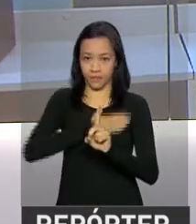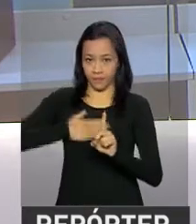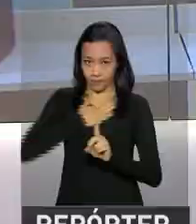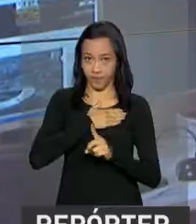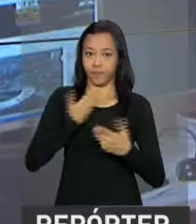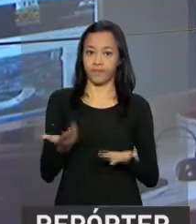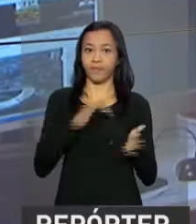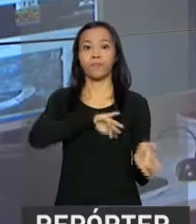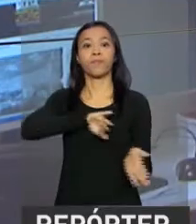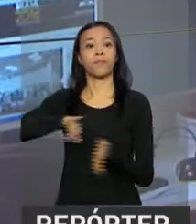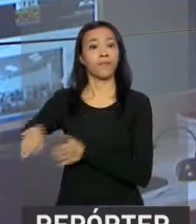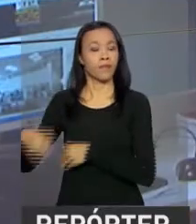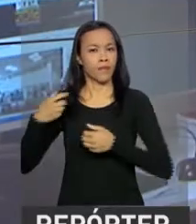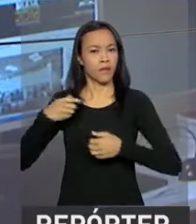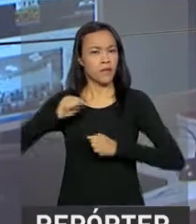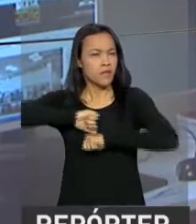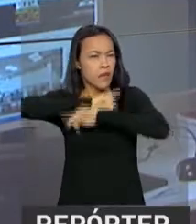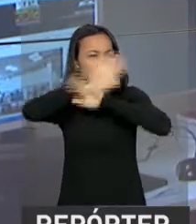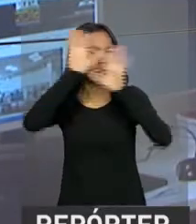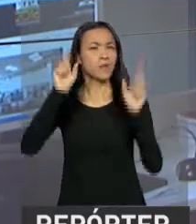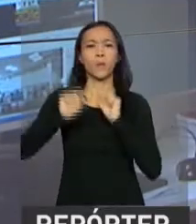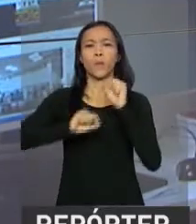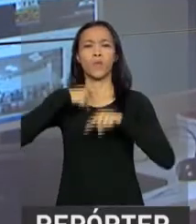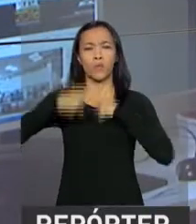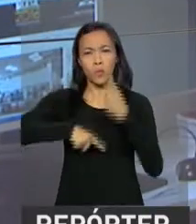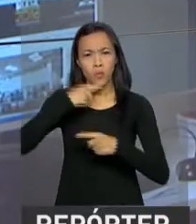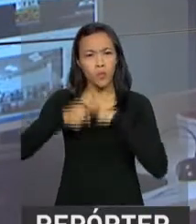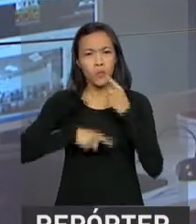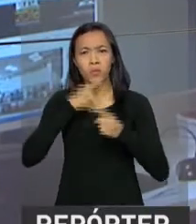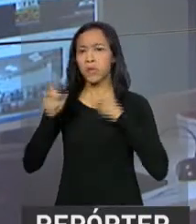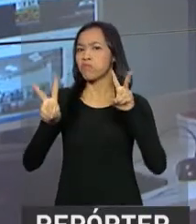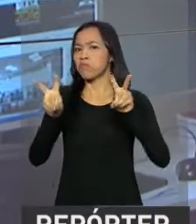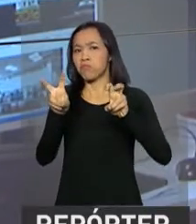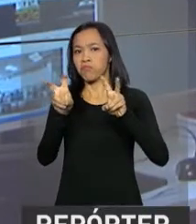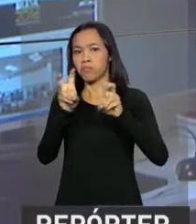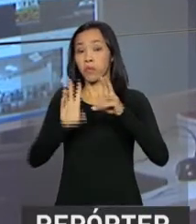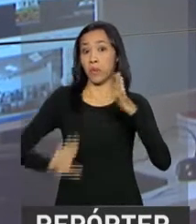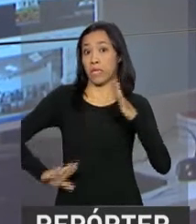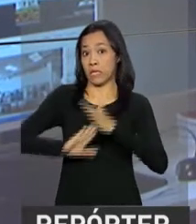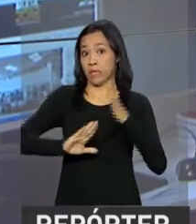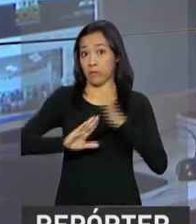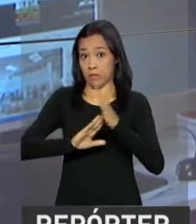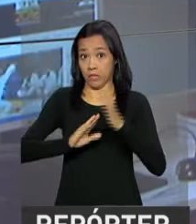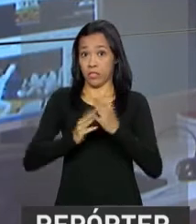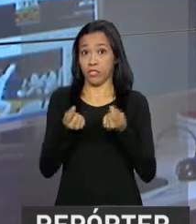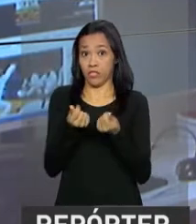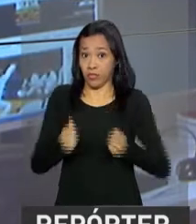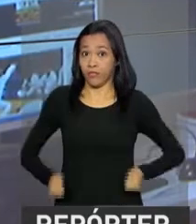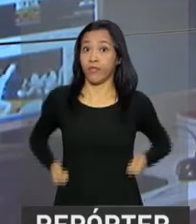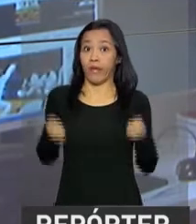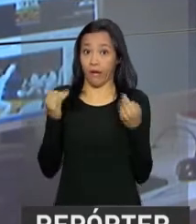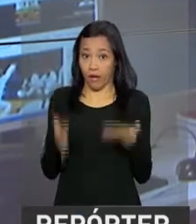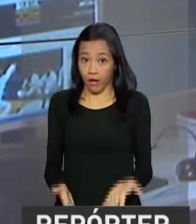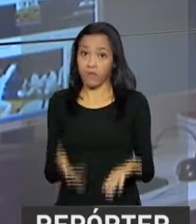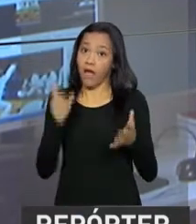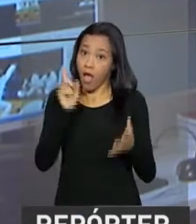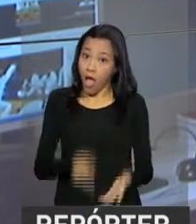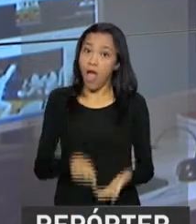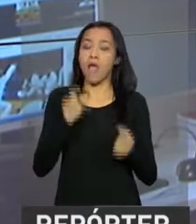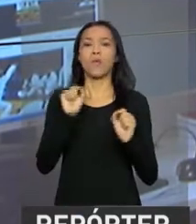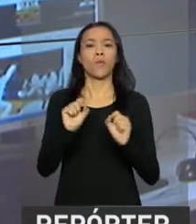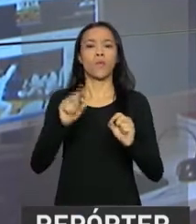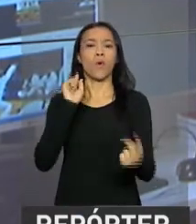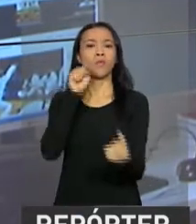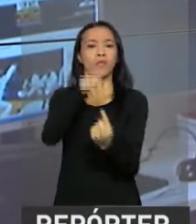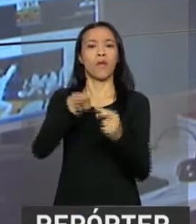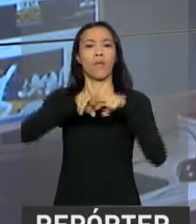agosto. Esclarecer todas as dúvidas sobre o limite para os gastos públicos. Essa é a intenção de uma rodada de